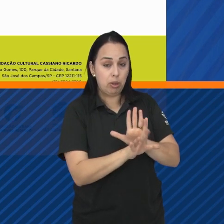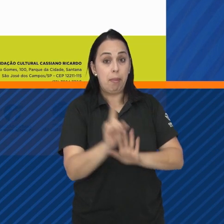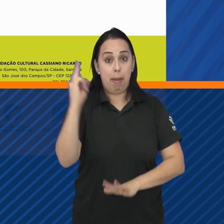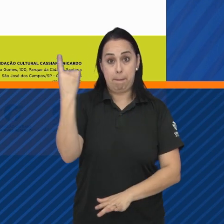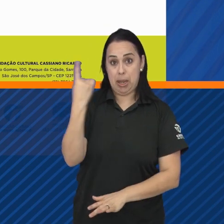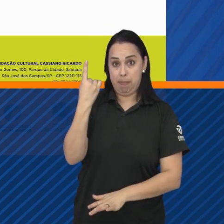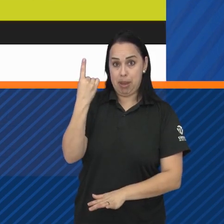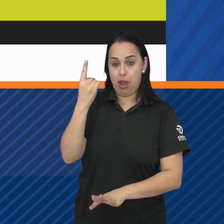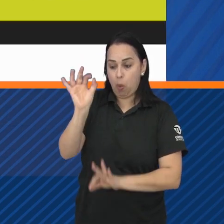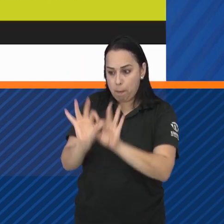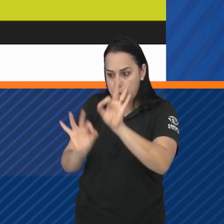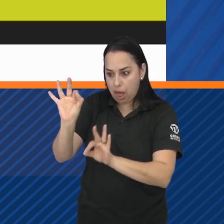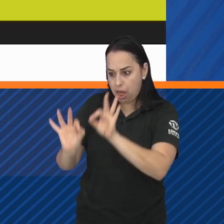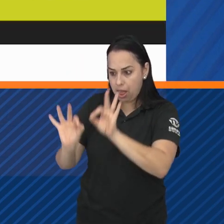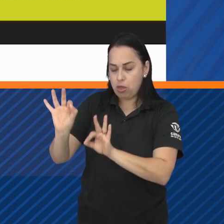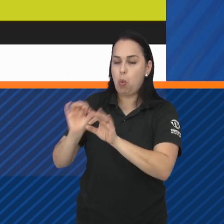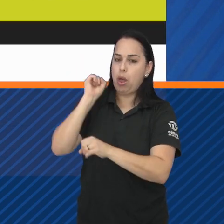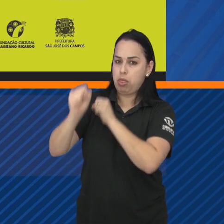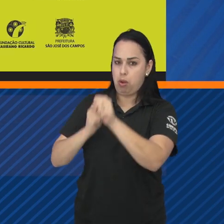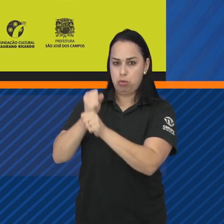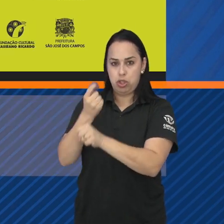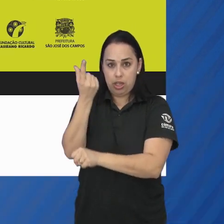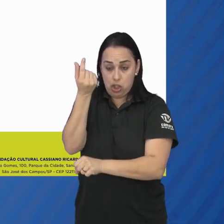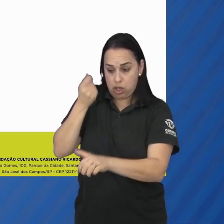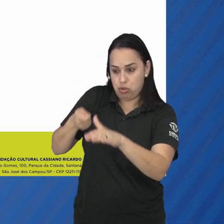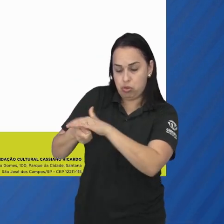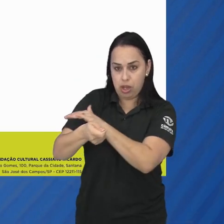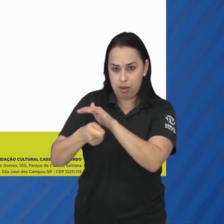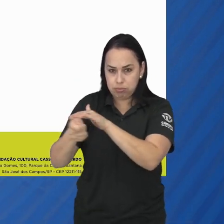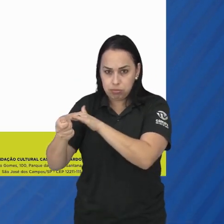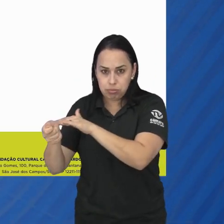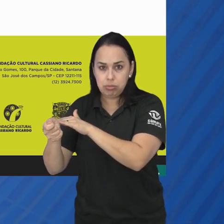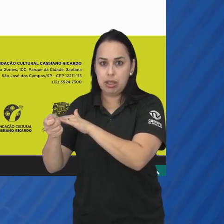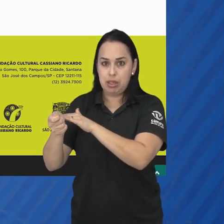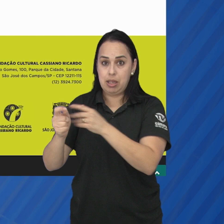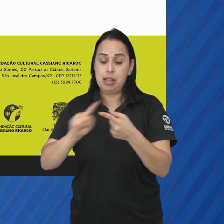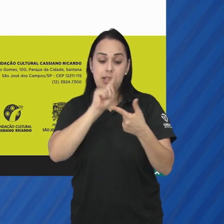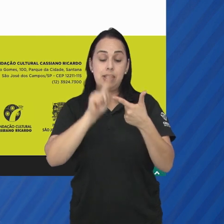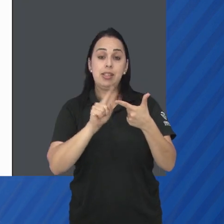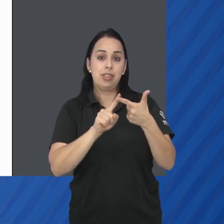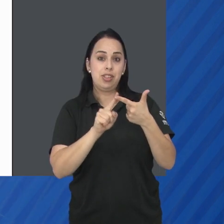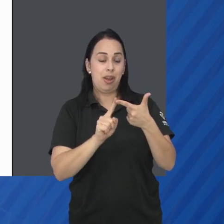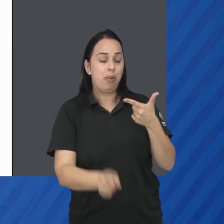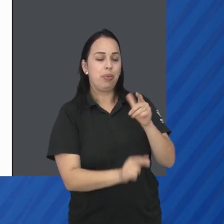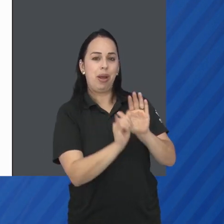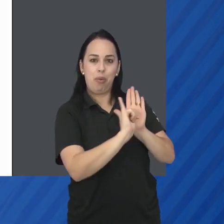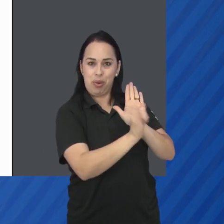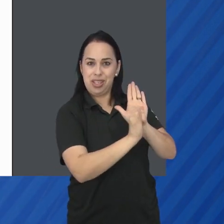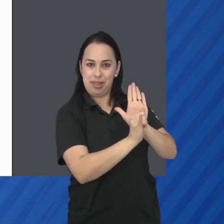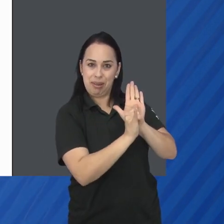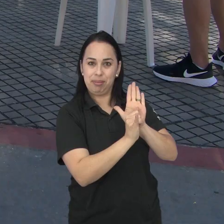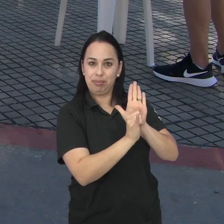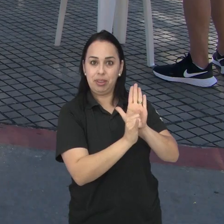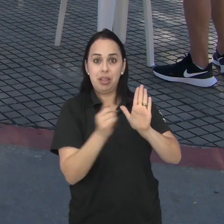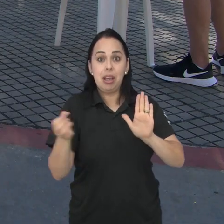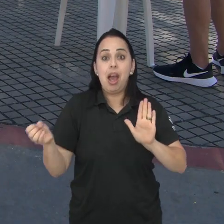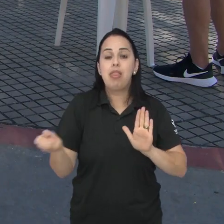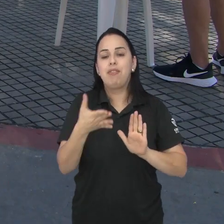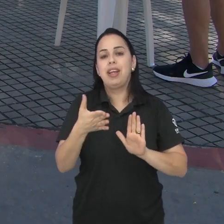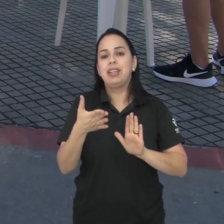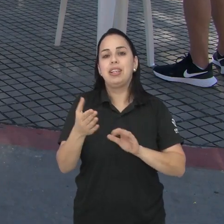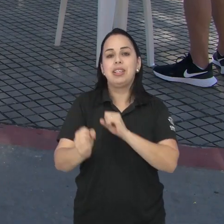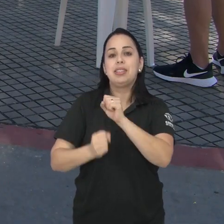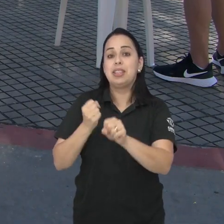definidos após a elaboração do Planar, o Plano Anual de Aplicação de Recursos do Fundo Municipal de Cultura. A